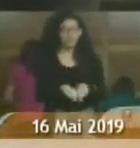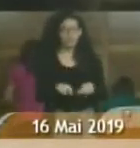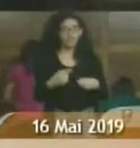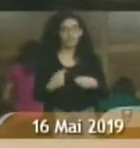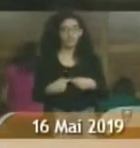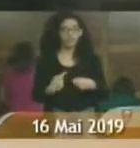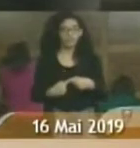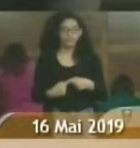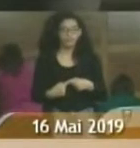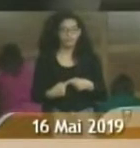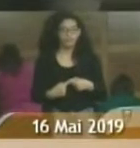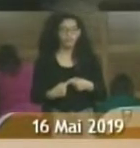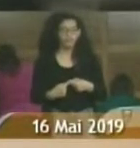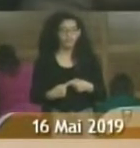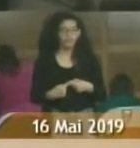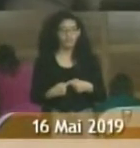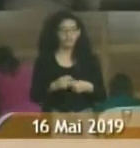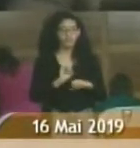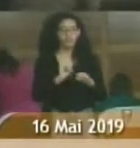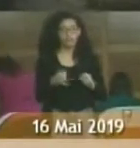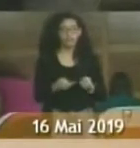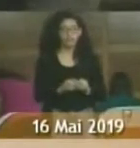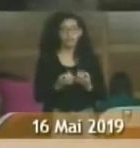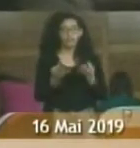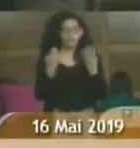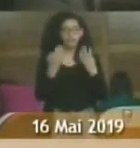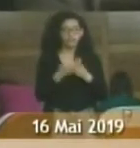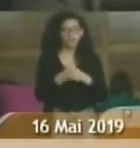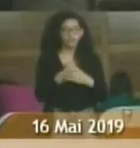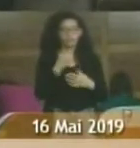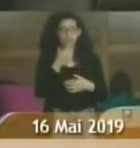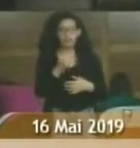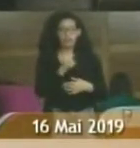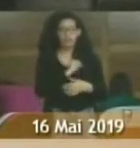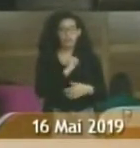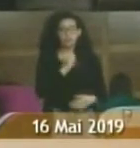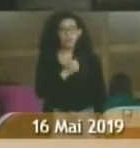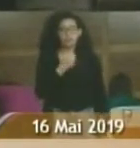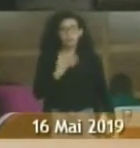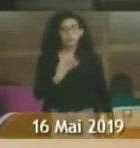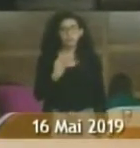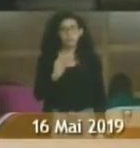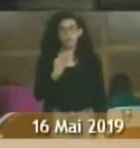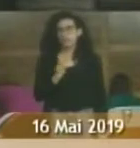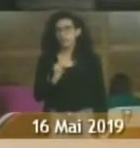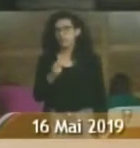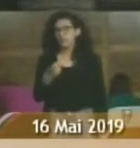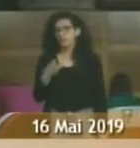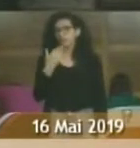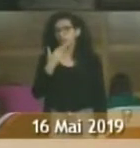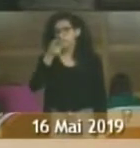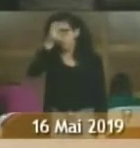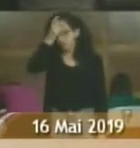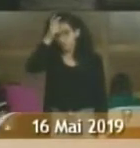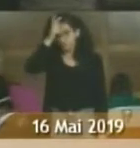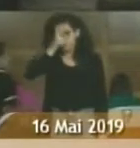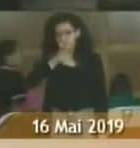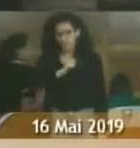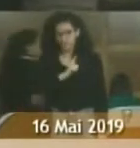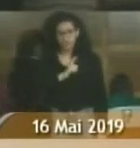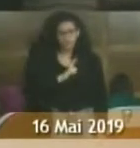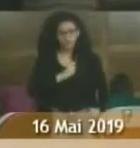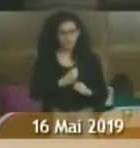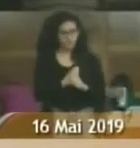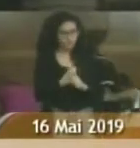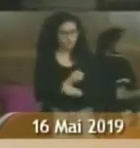Duarte, BR-101, bairro Jacuacanga. Indicação número 1483, indicando ao prefeito municipal a reforma e ampliação